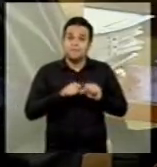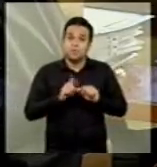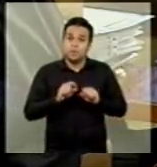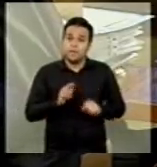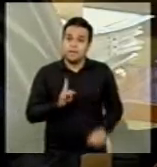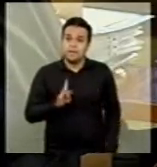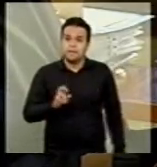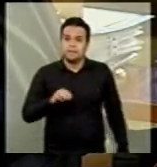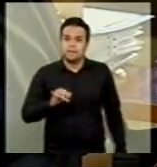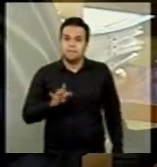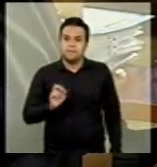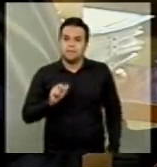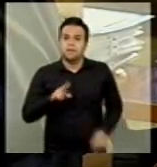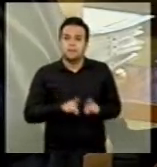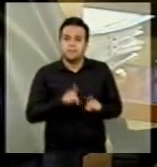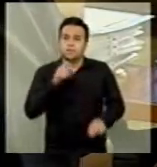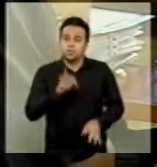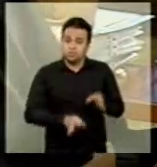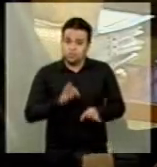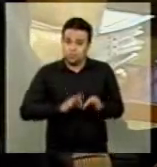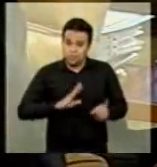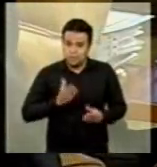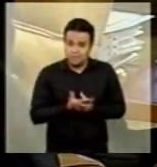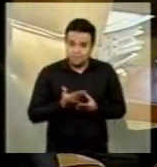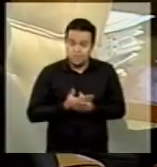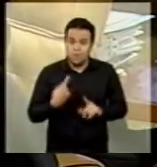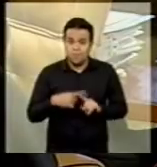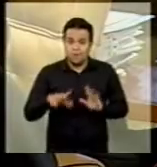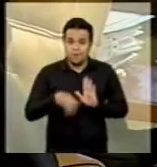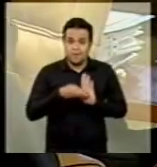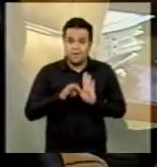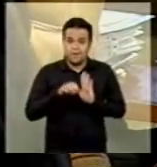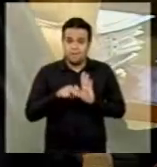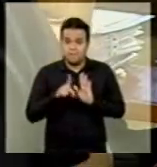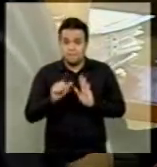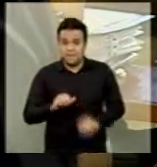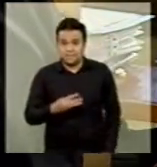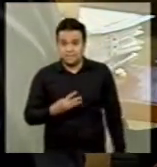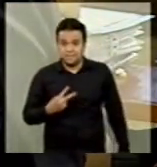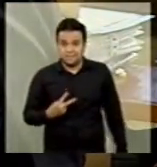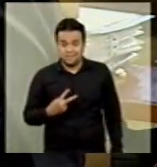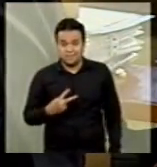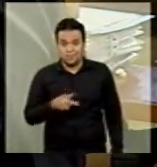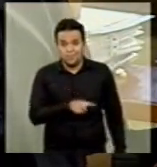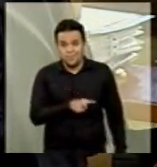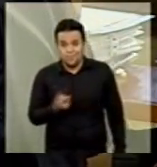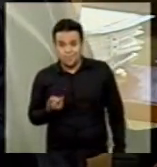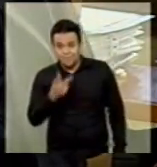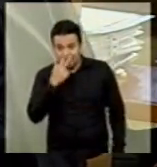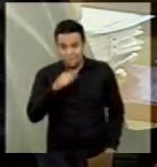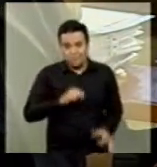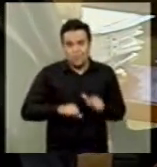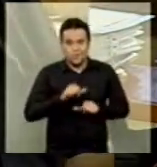os processos e julgá-los. Porque a emenda 35 inverteu a lógica. Antes, para